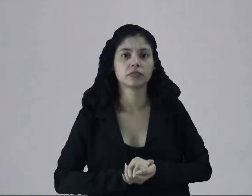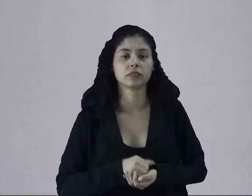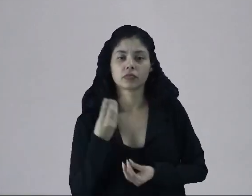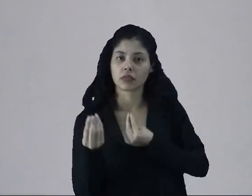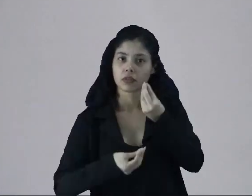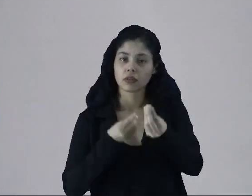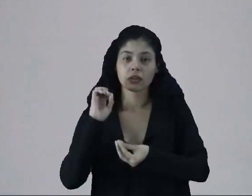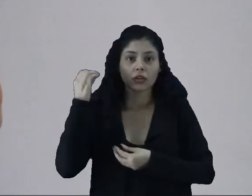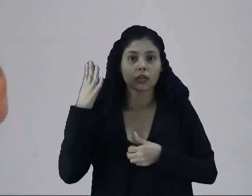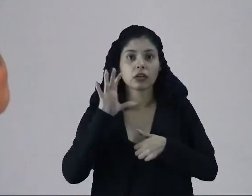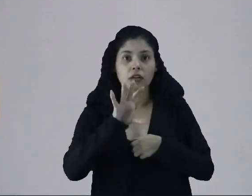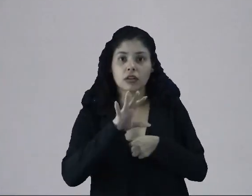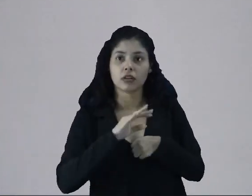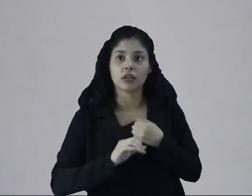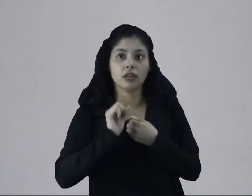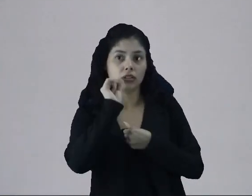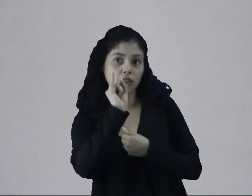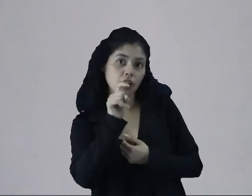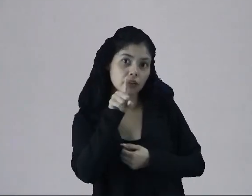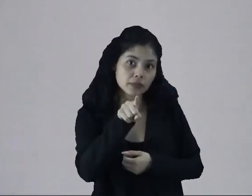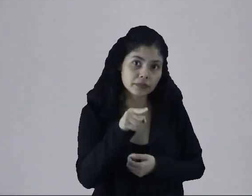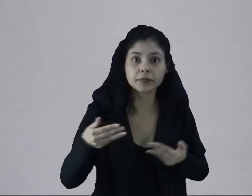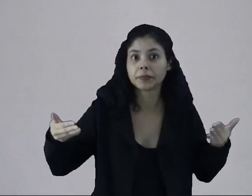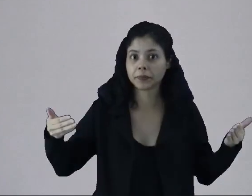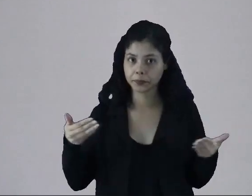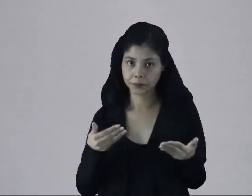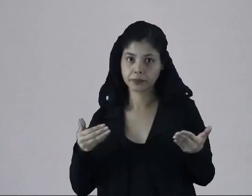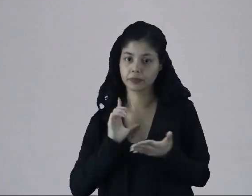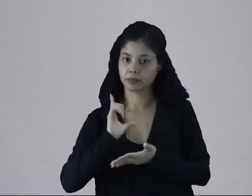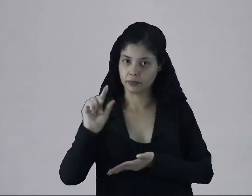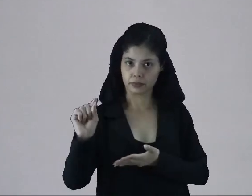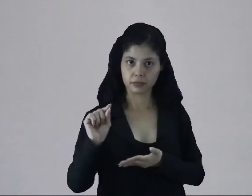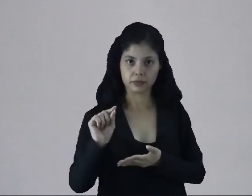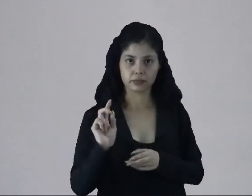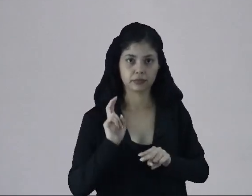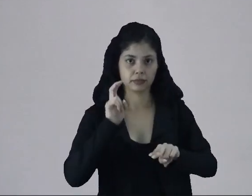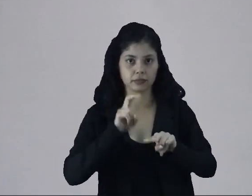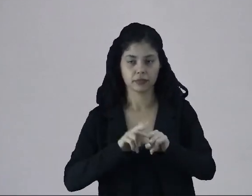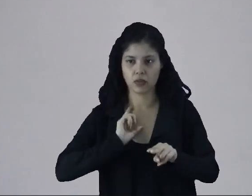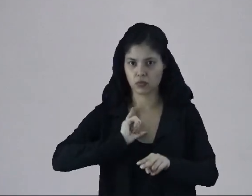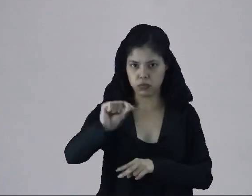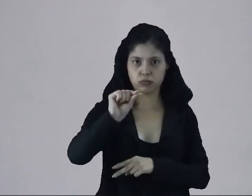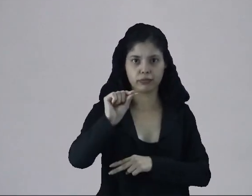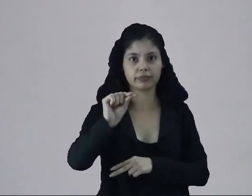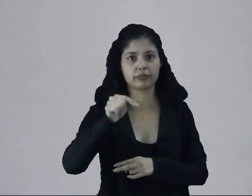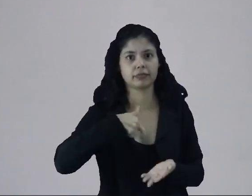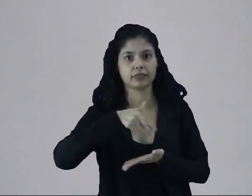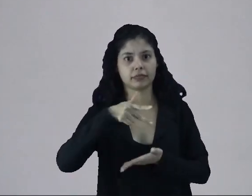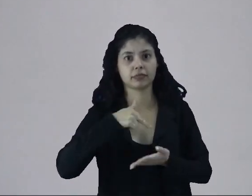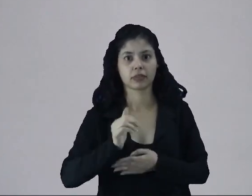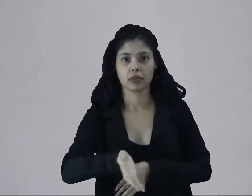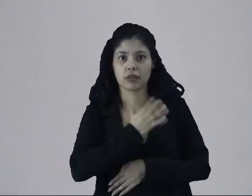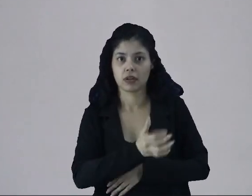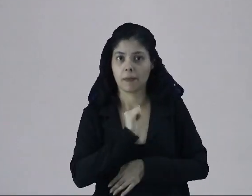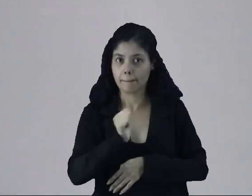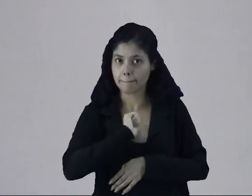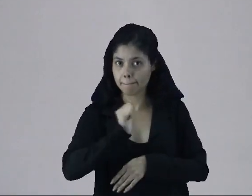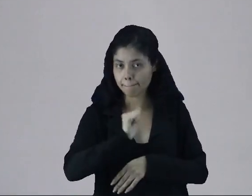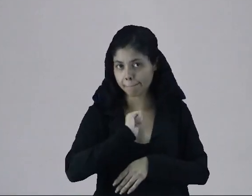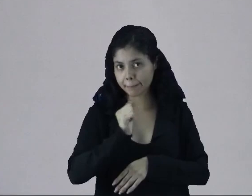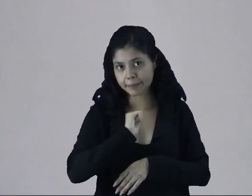é que funciona isso? Se você, nesse exato momento, sair do seu sofá e sair correndo na sua rua, o seu coração vai